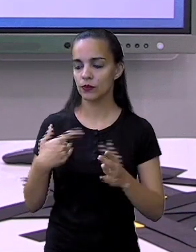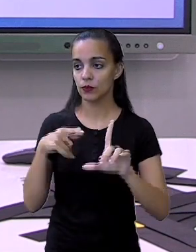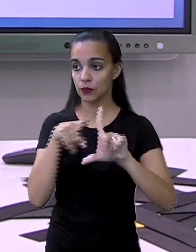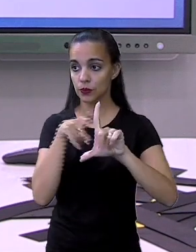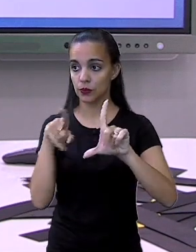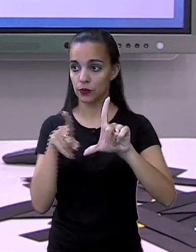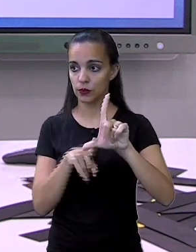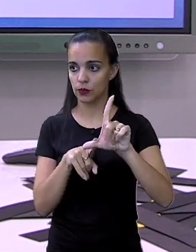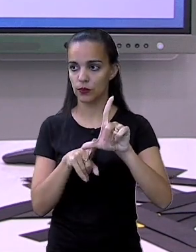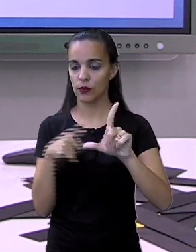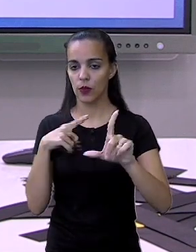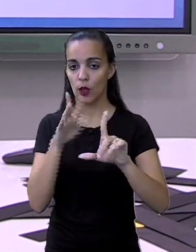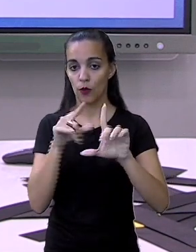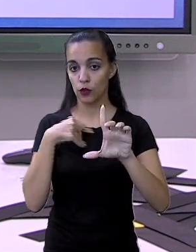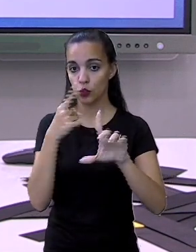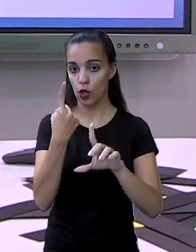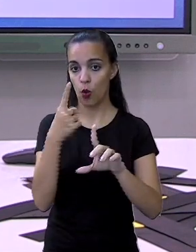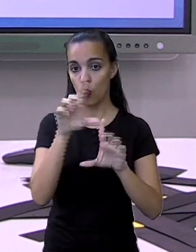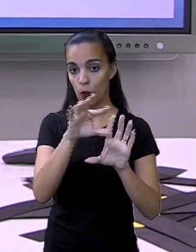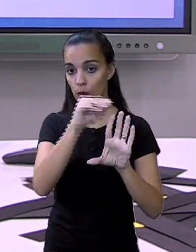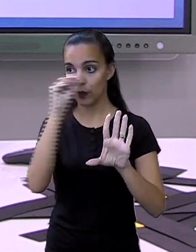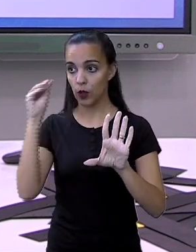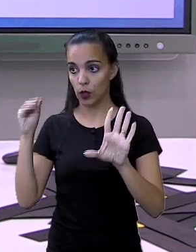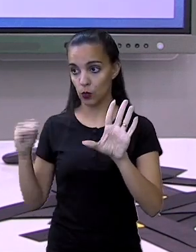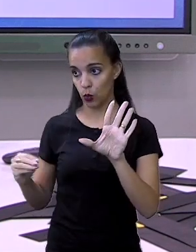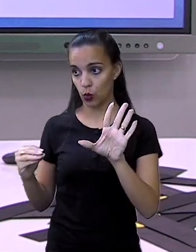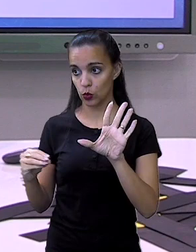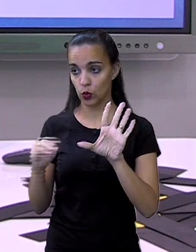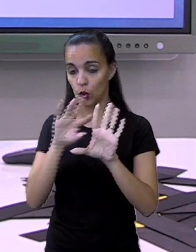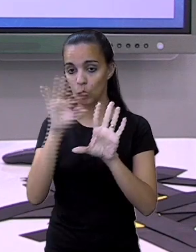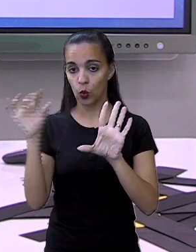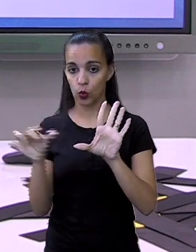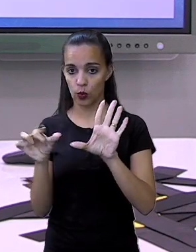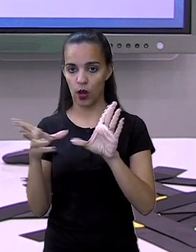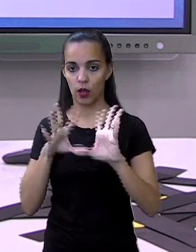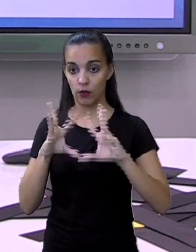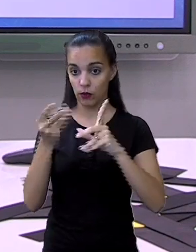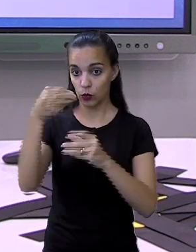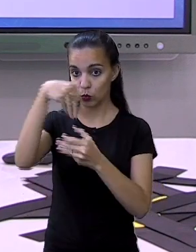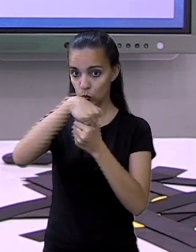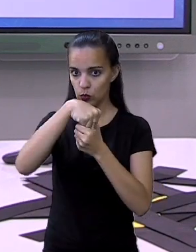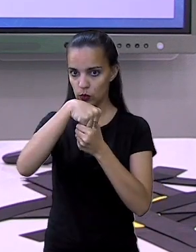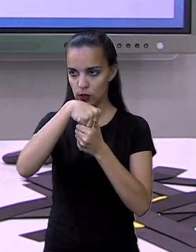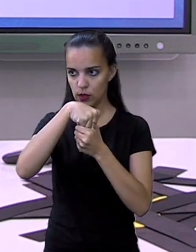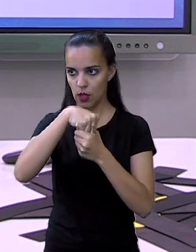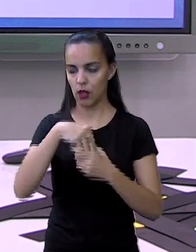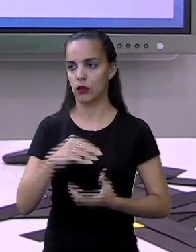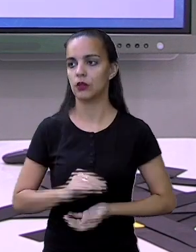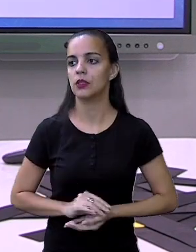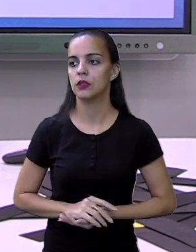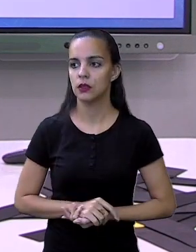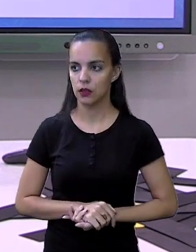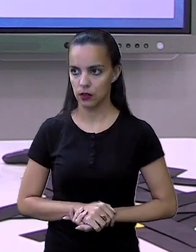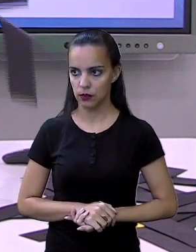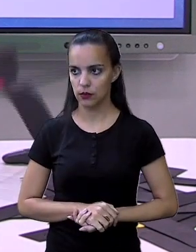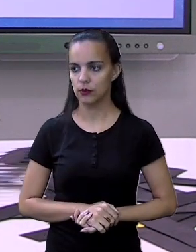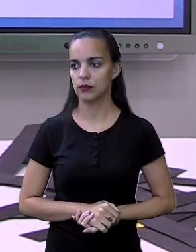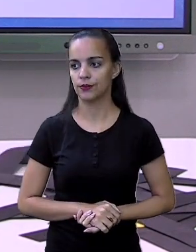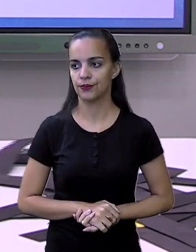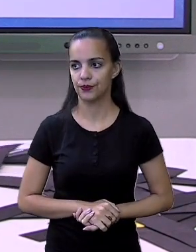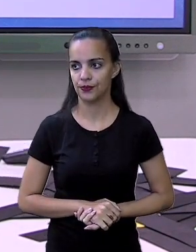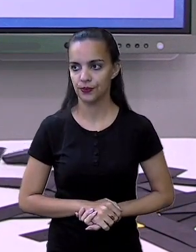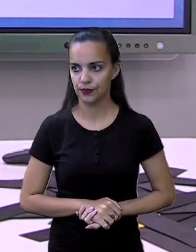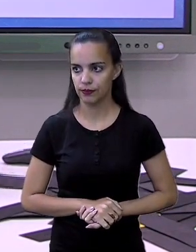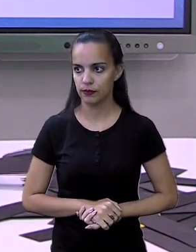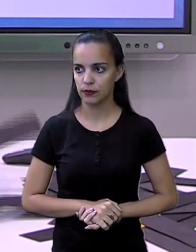se eu pegasse esse ângulo aqui e colocasse aqui, que seria um alterno interno, eu poderia dar